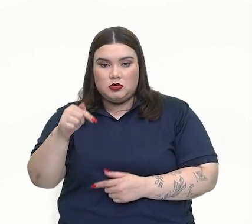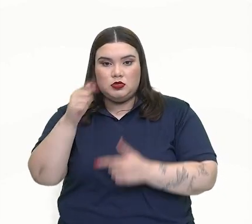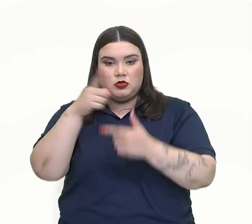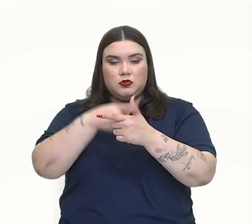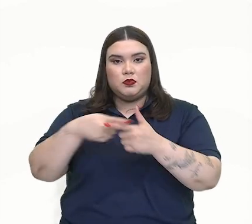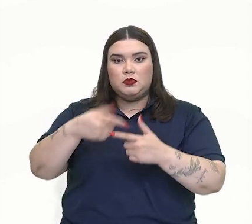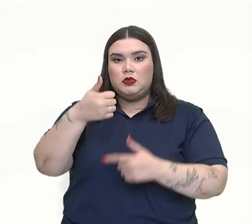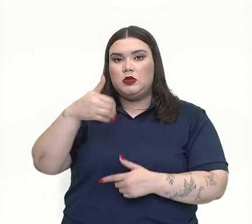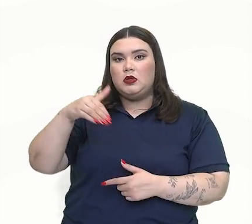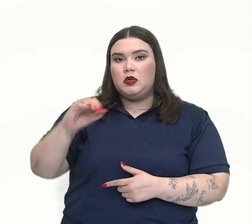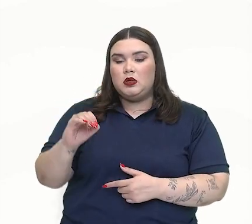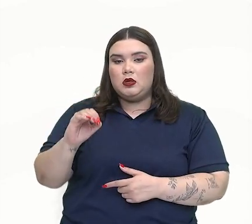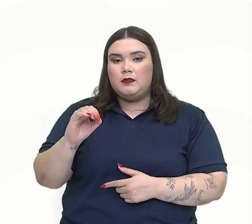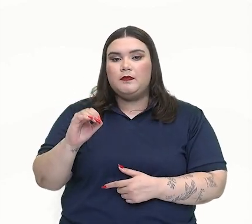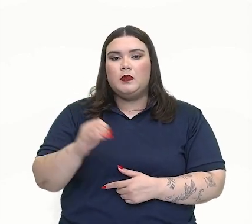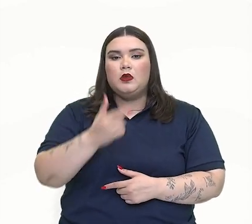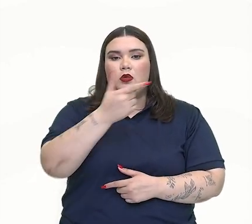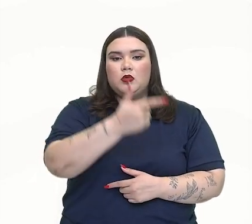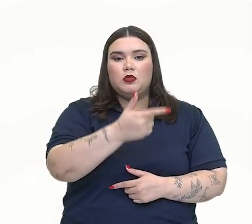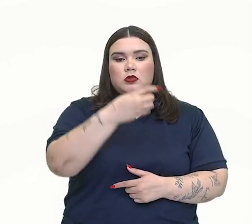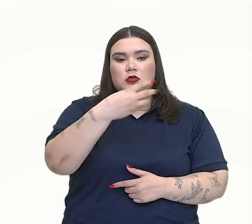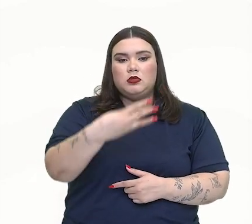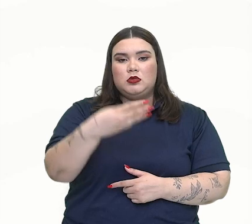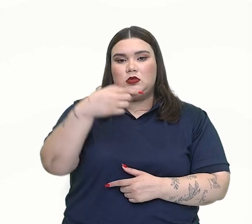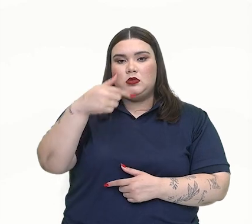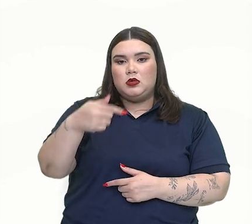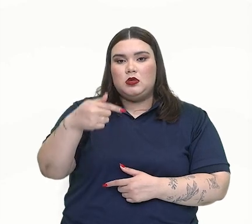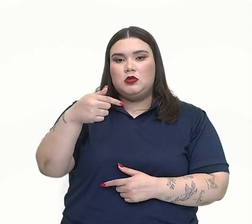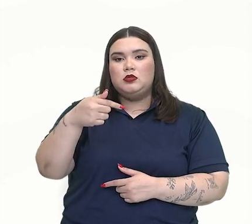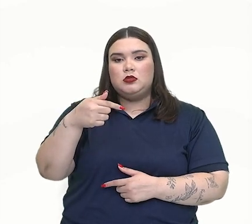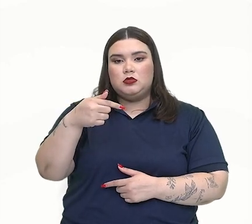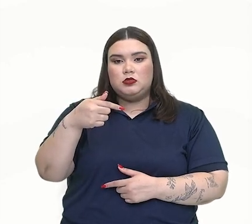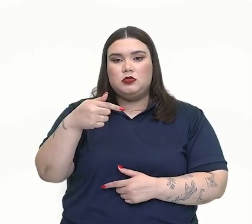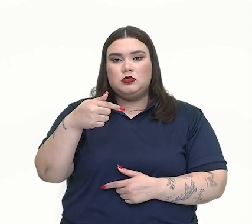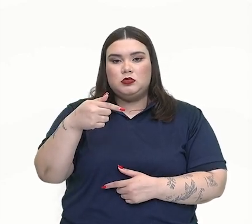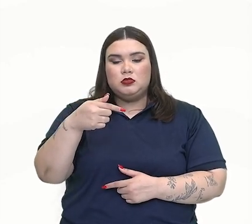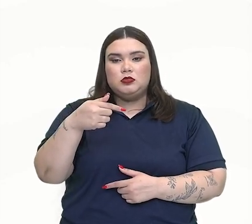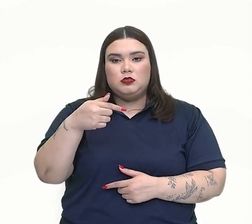dividido por 10 vai restar